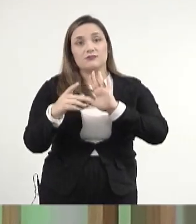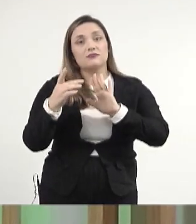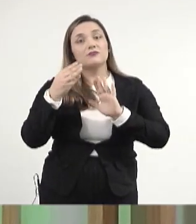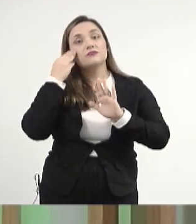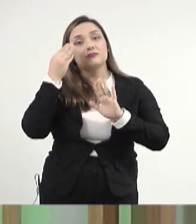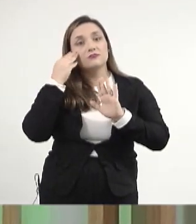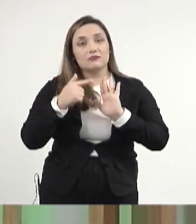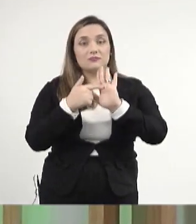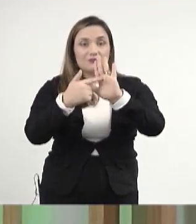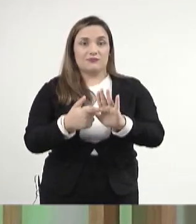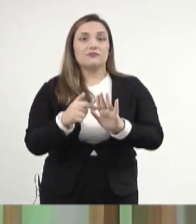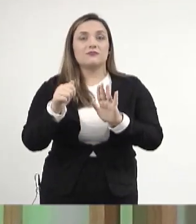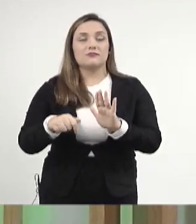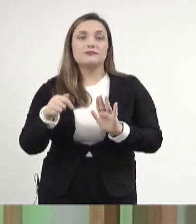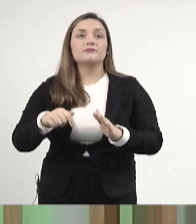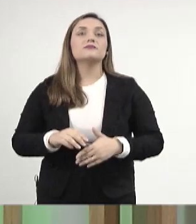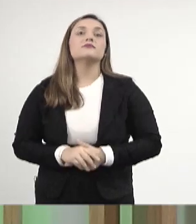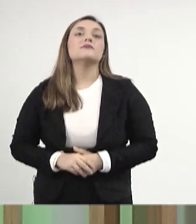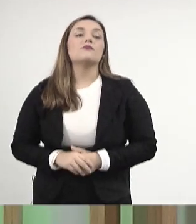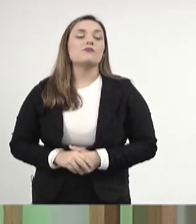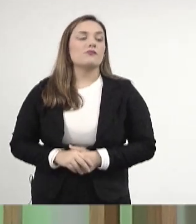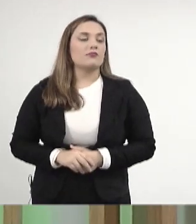Legislativa por ela e que cria